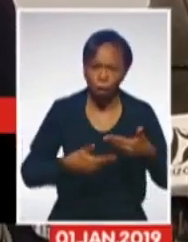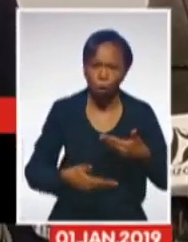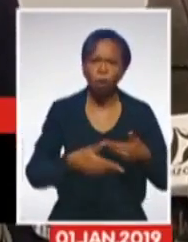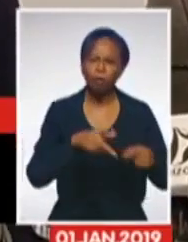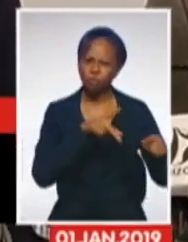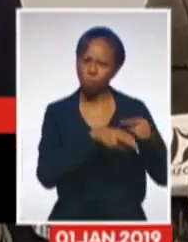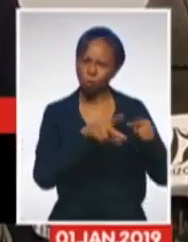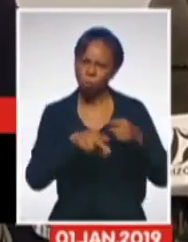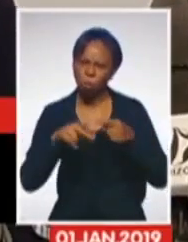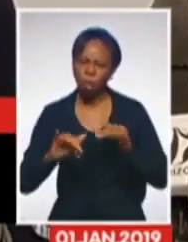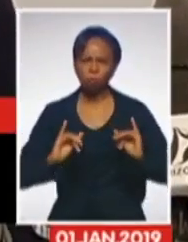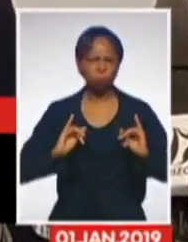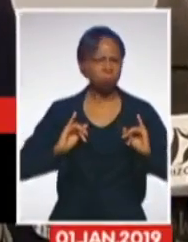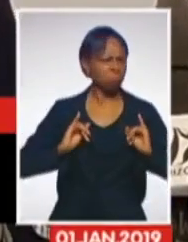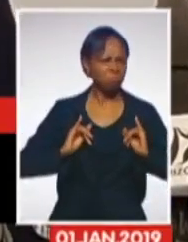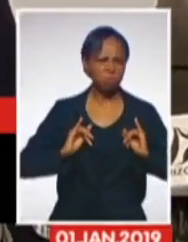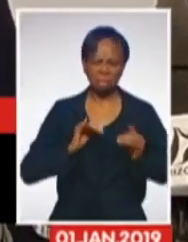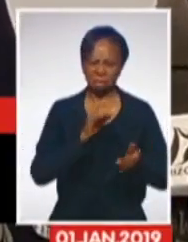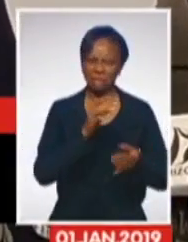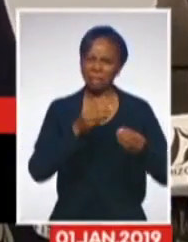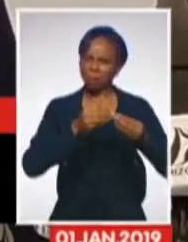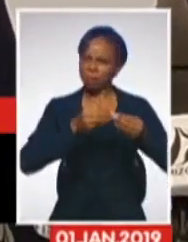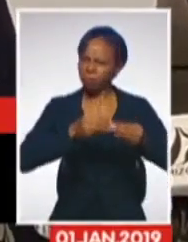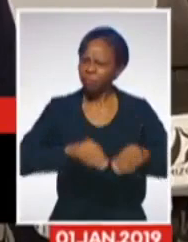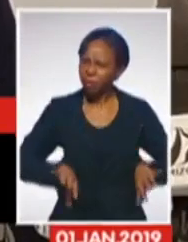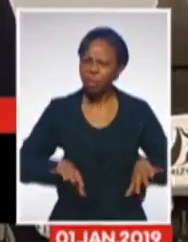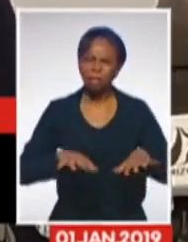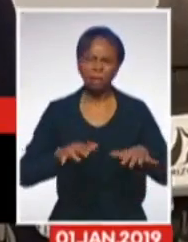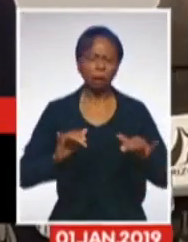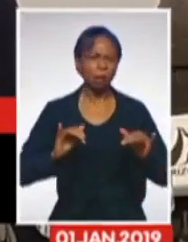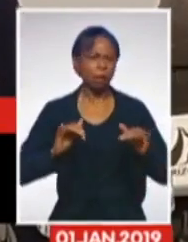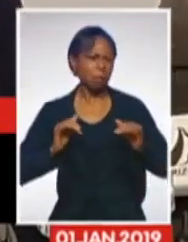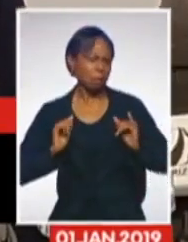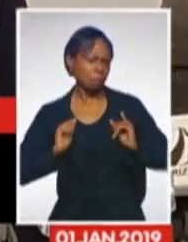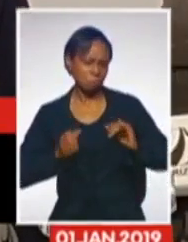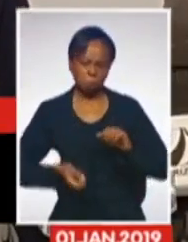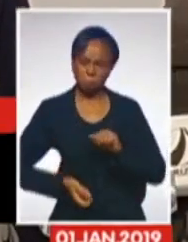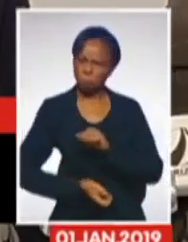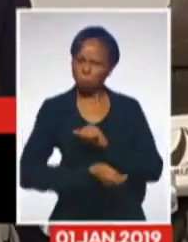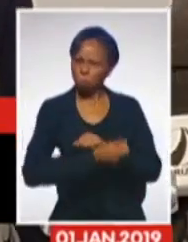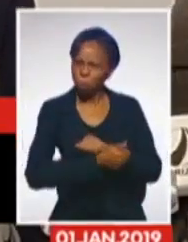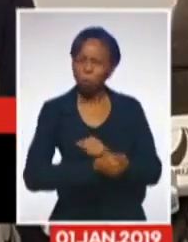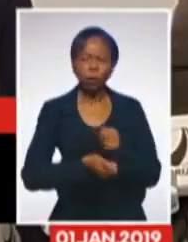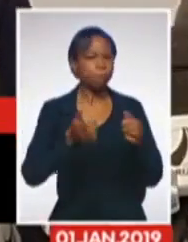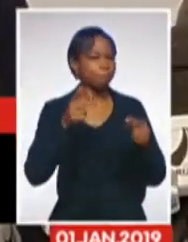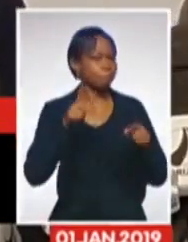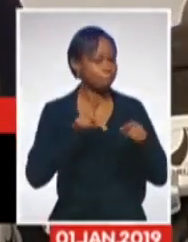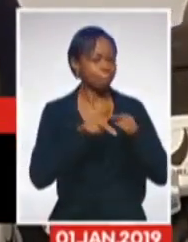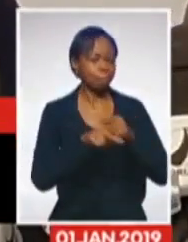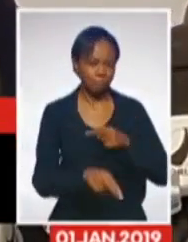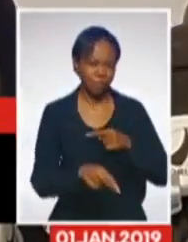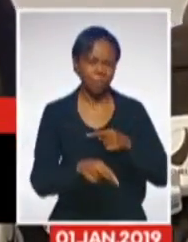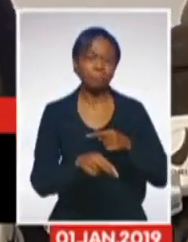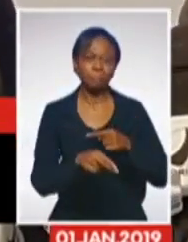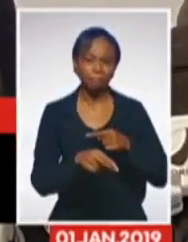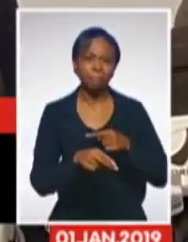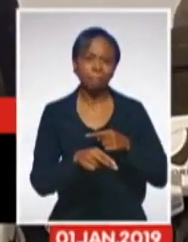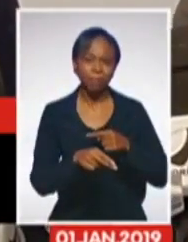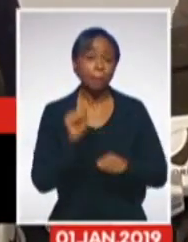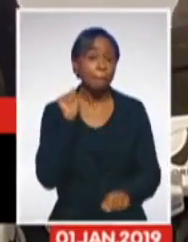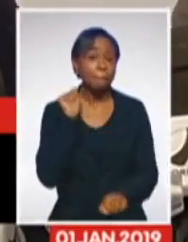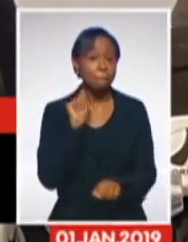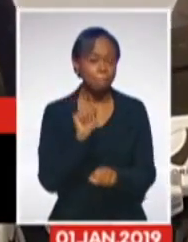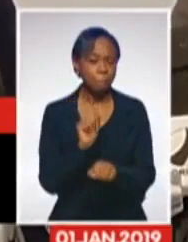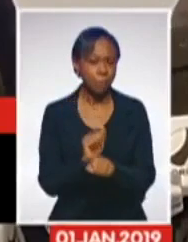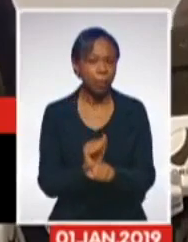luxos, desperdícios, que são o mau uso do dinheiro público. Vamos acabar com o